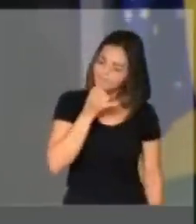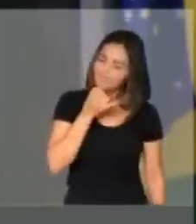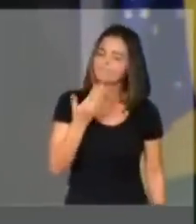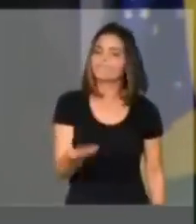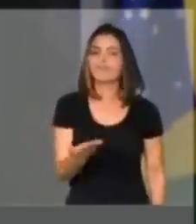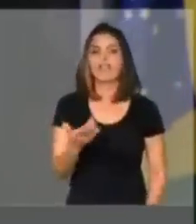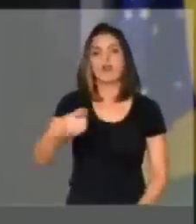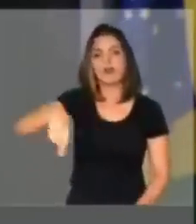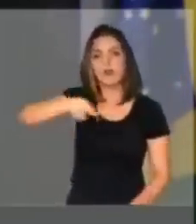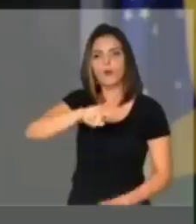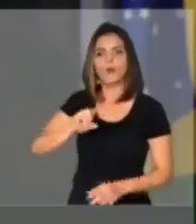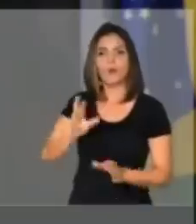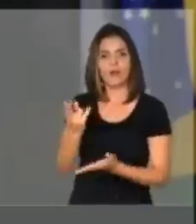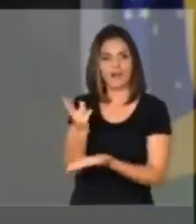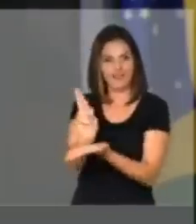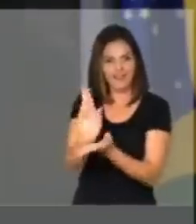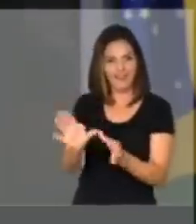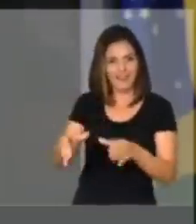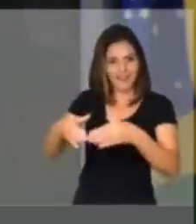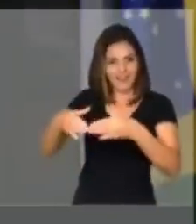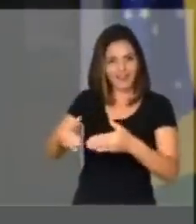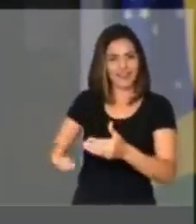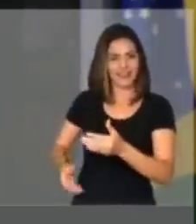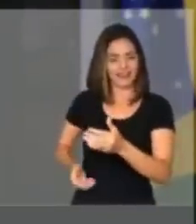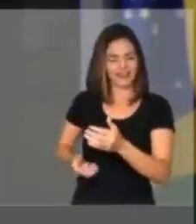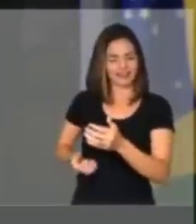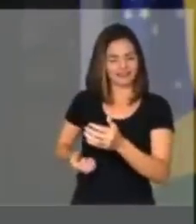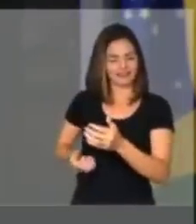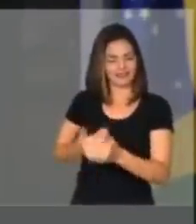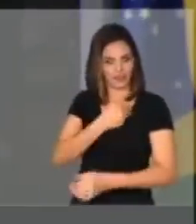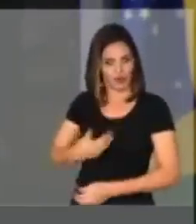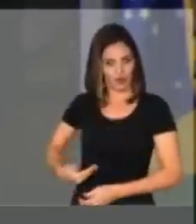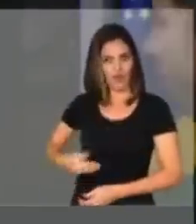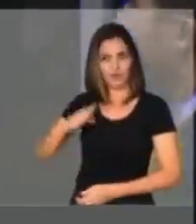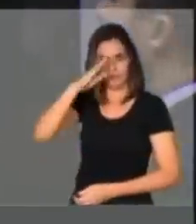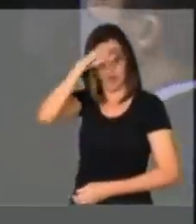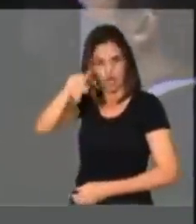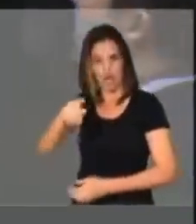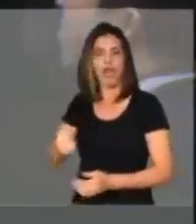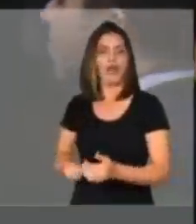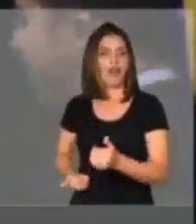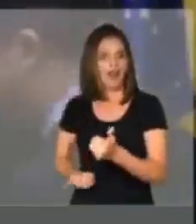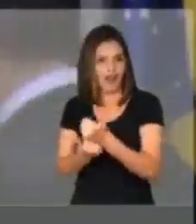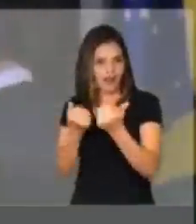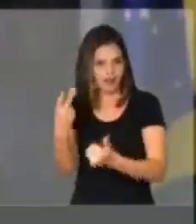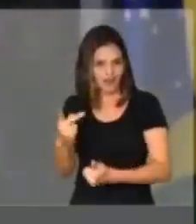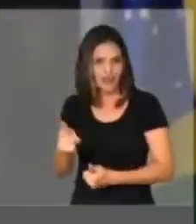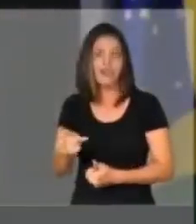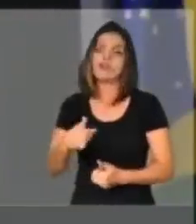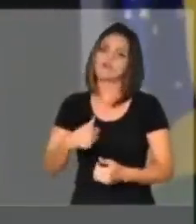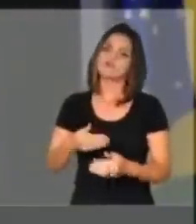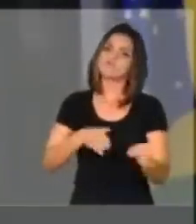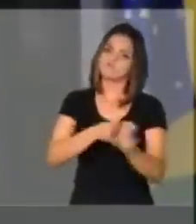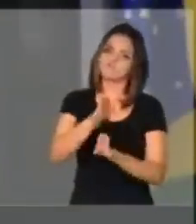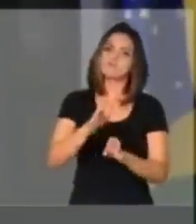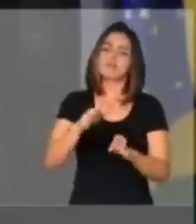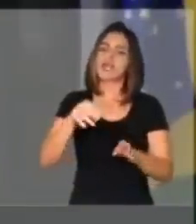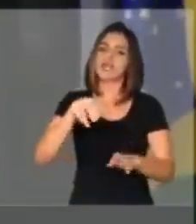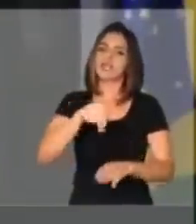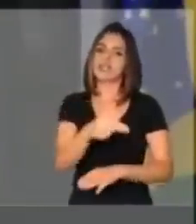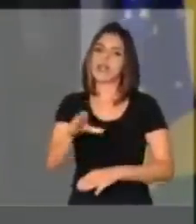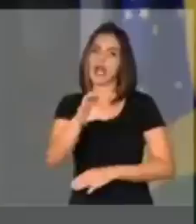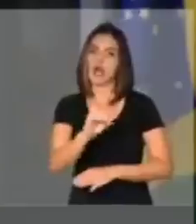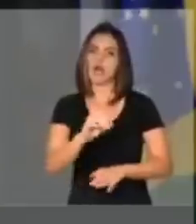a orientação dos representantes do governo na Câmara foi contrária. E, posteriormente, até alguns representantes do governo na Câmara